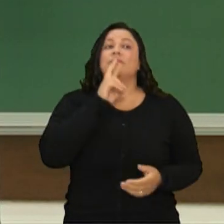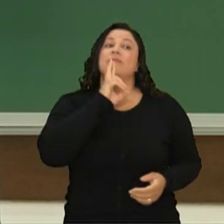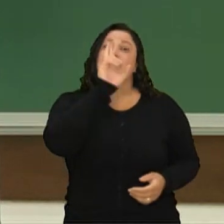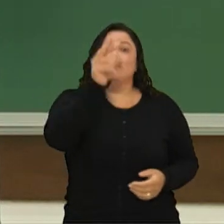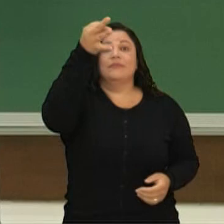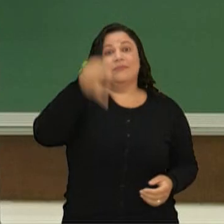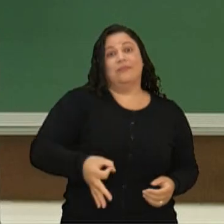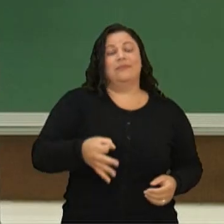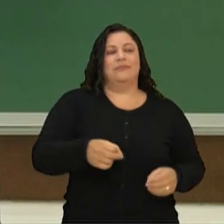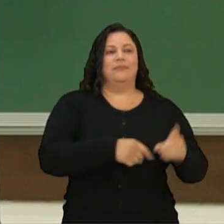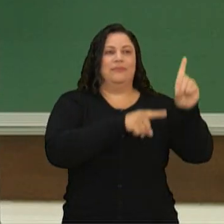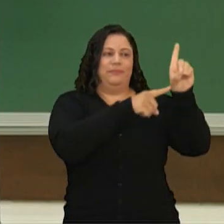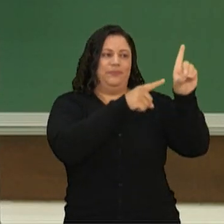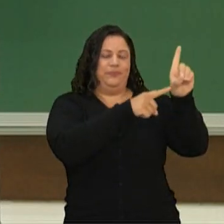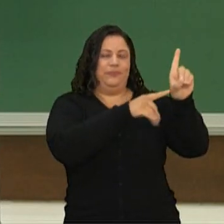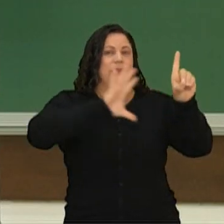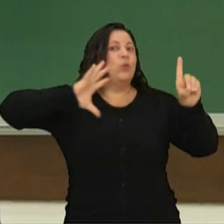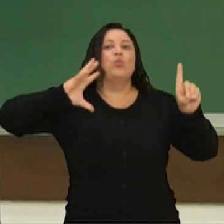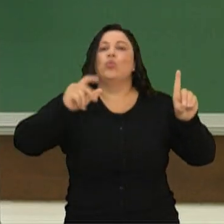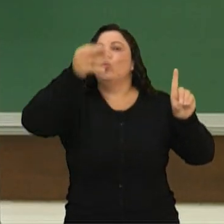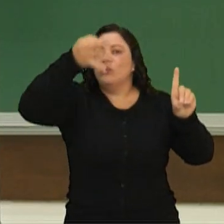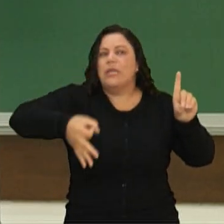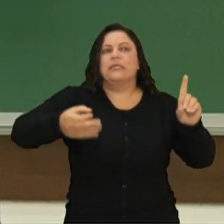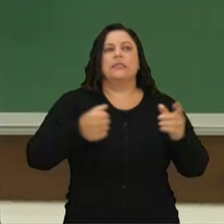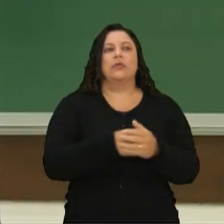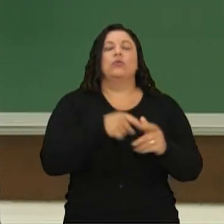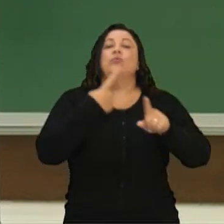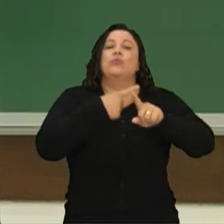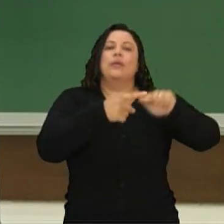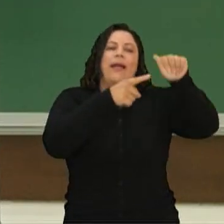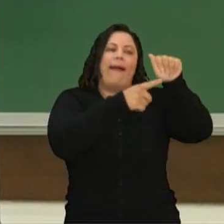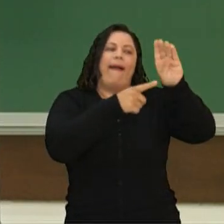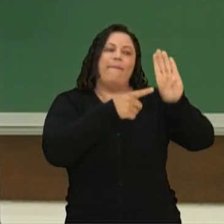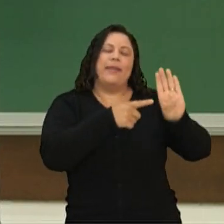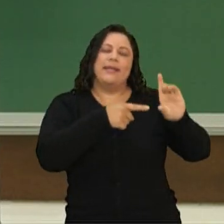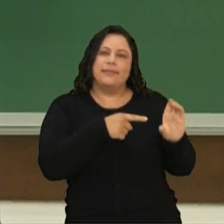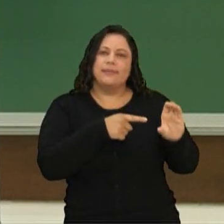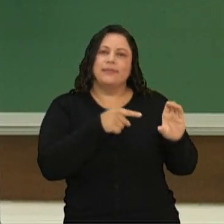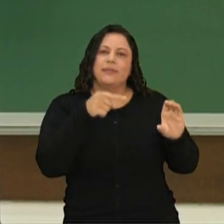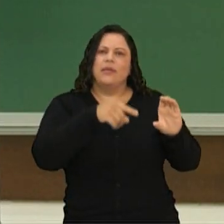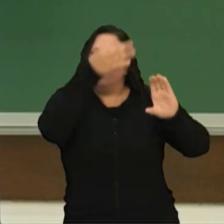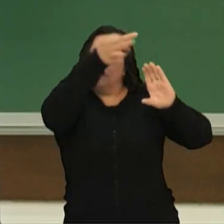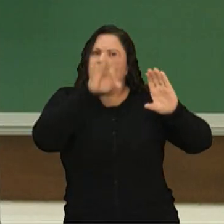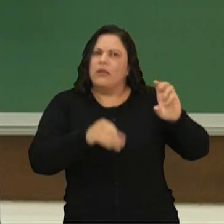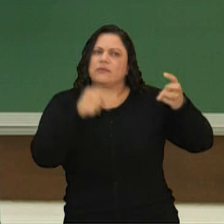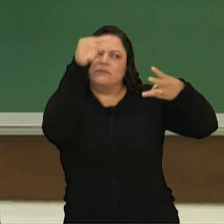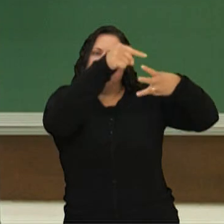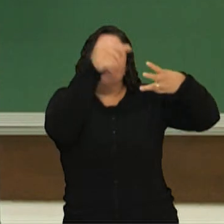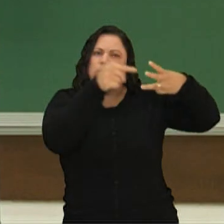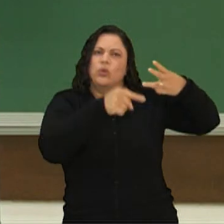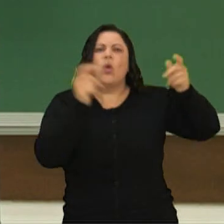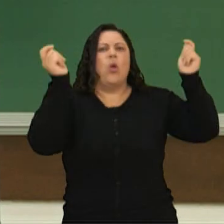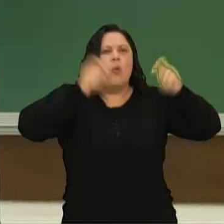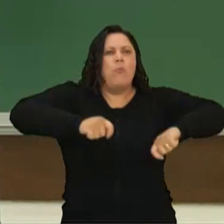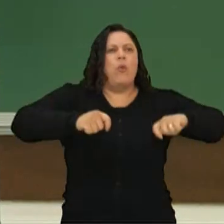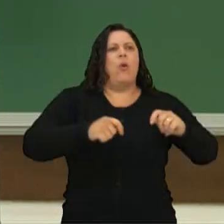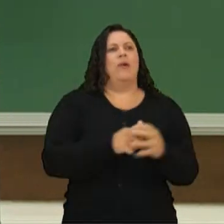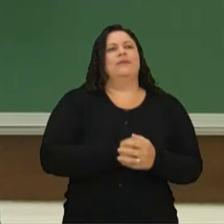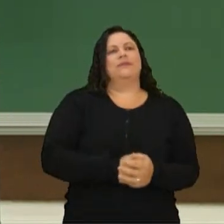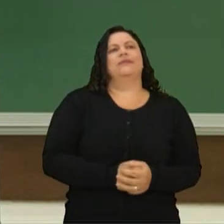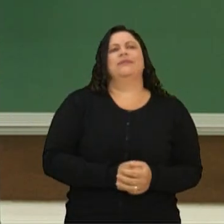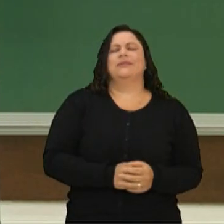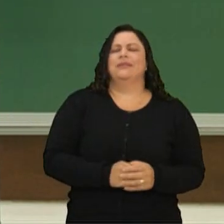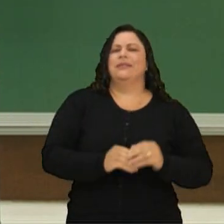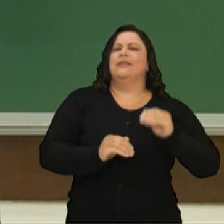D, todas as alternativas estão corretas, porque tanto a A, a B ou a C estão corretas, né? Podem ser construídos no interior de cada